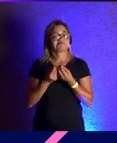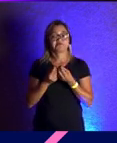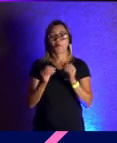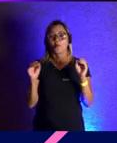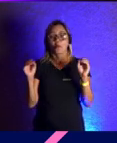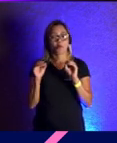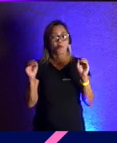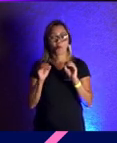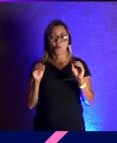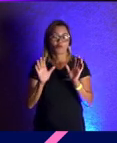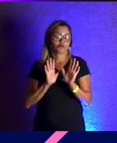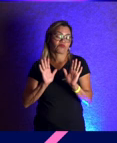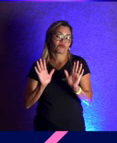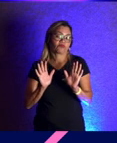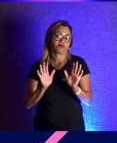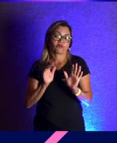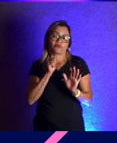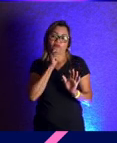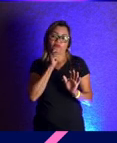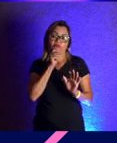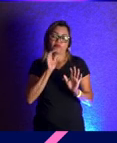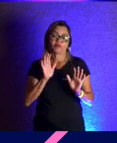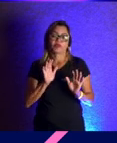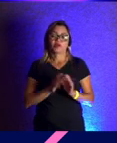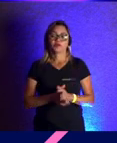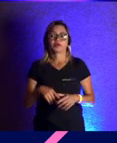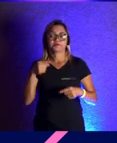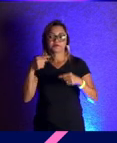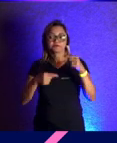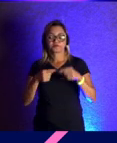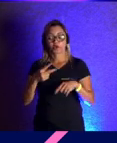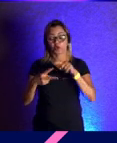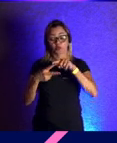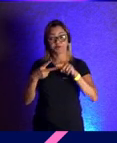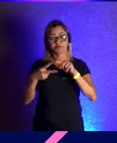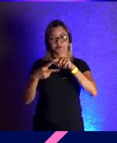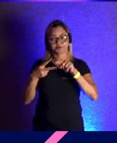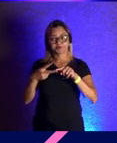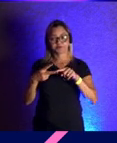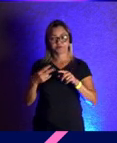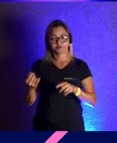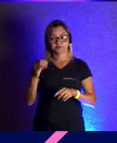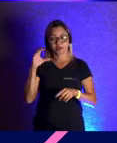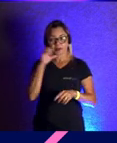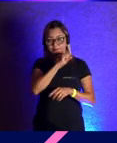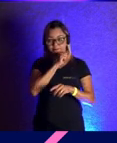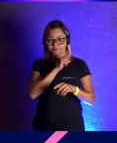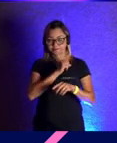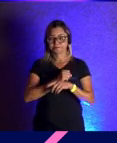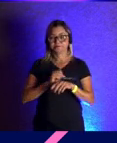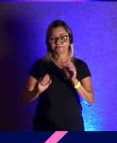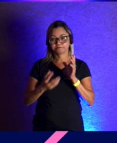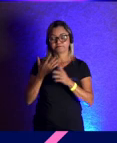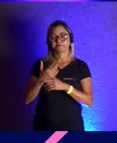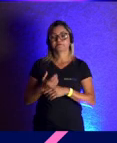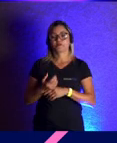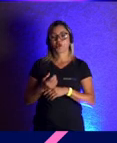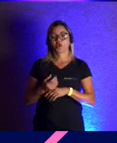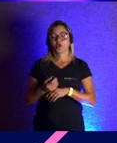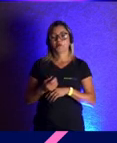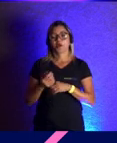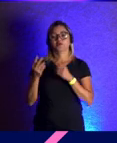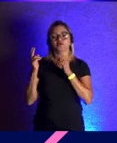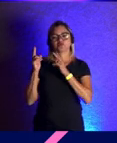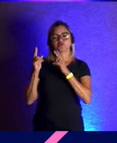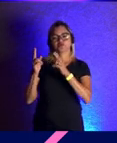constitucionalista. Então, como eu já comentei, né, duas coisas muito imediatas que poderiam ser acontecidas, uma padronização no